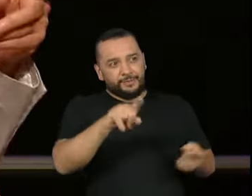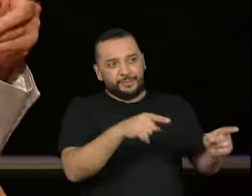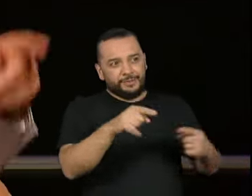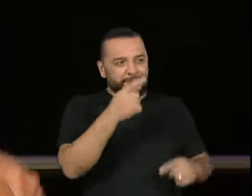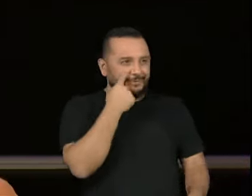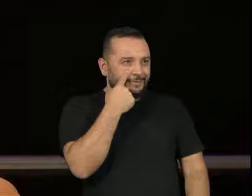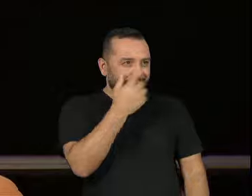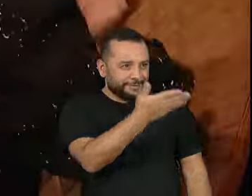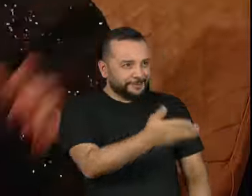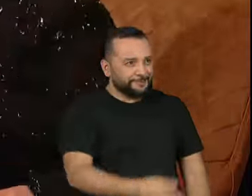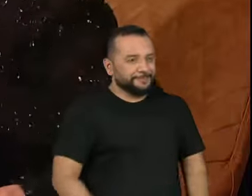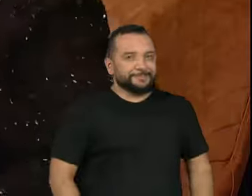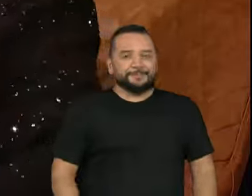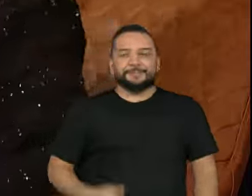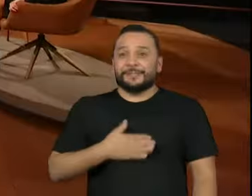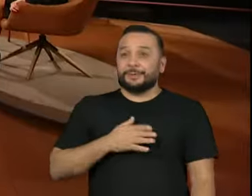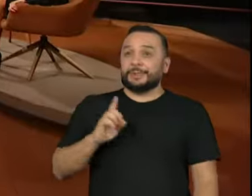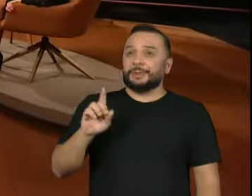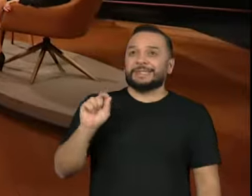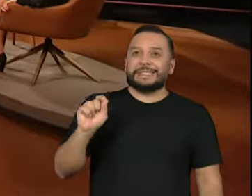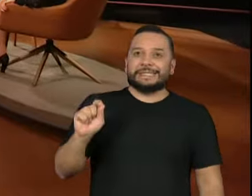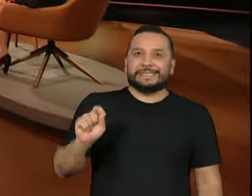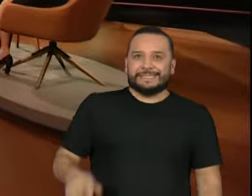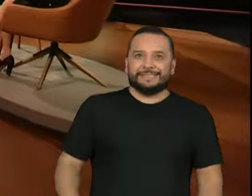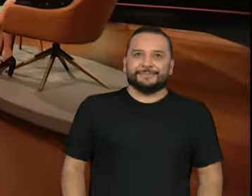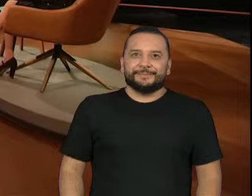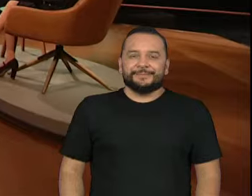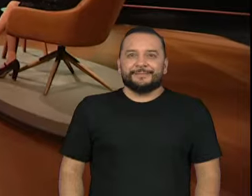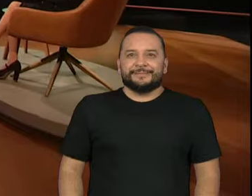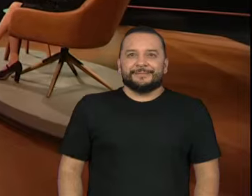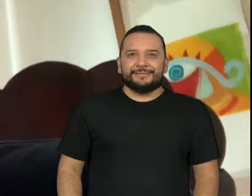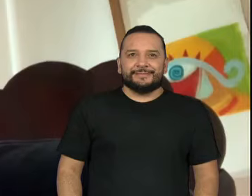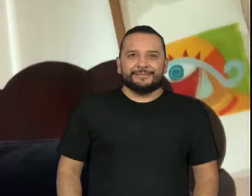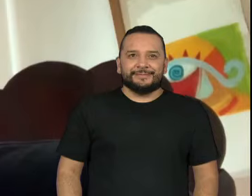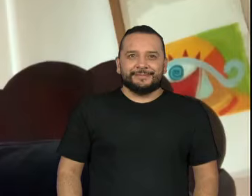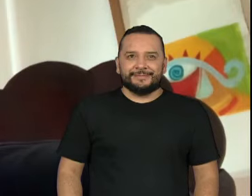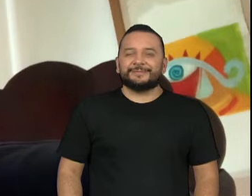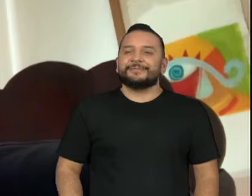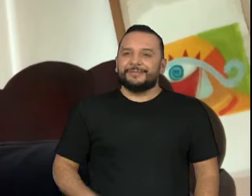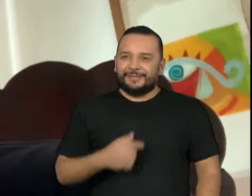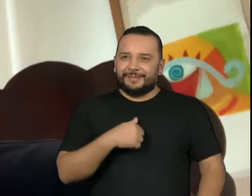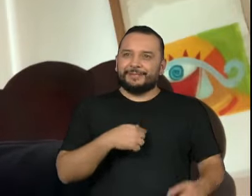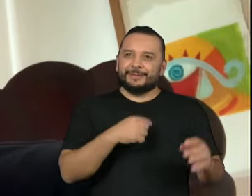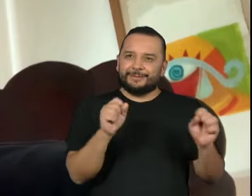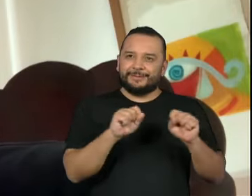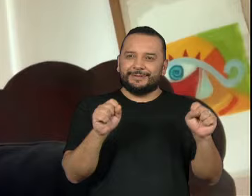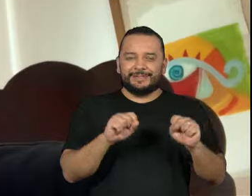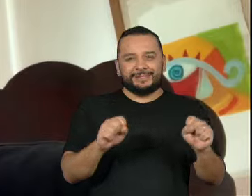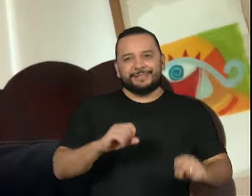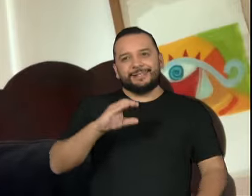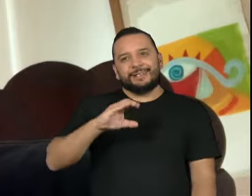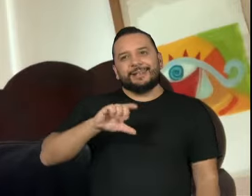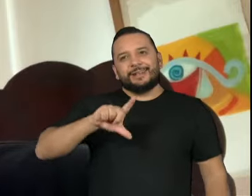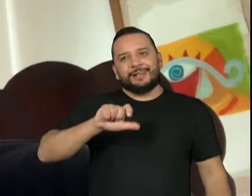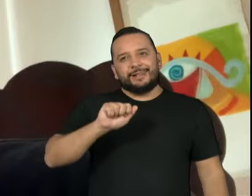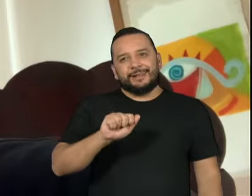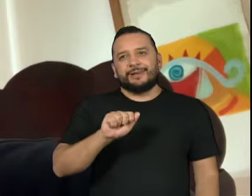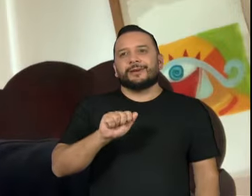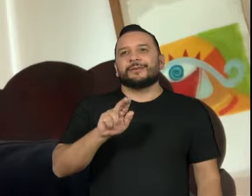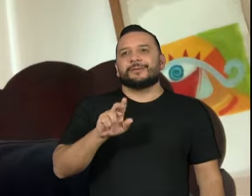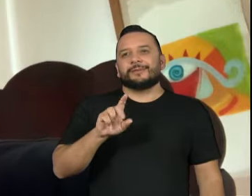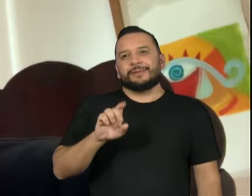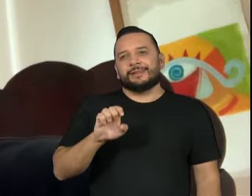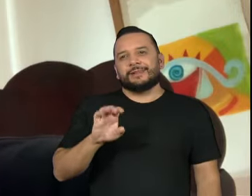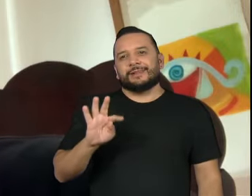só. Ai, meu Deus, quem será? Realmente sou muito fã da Claudete Soares, grande